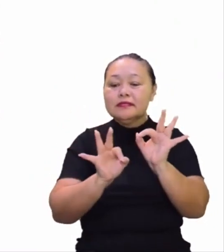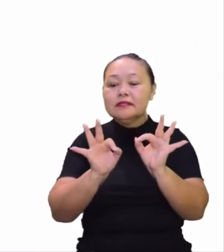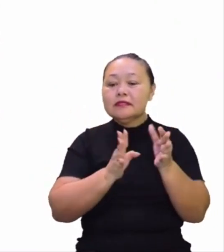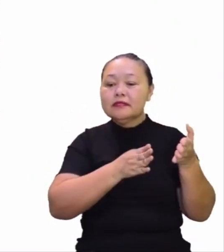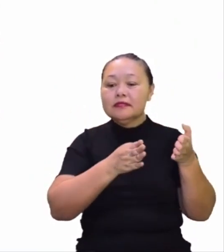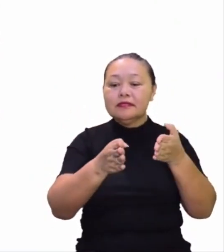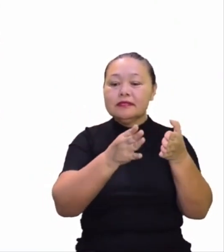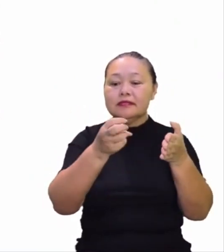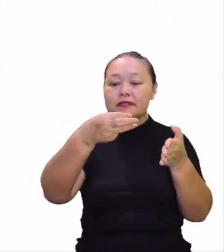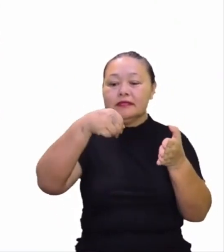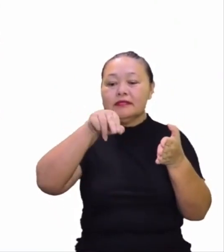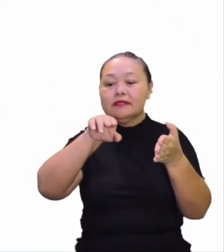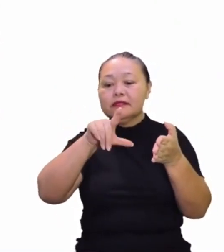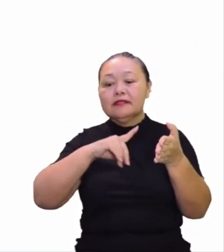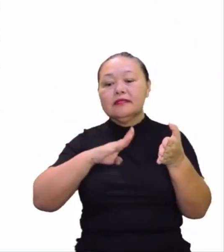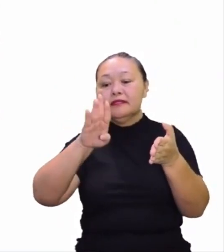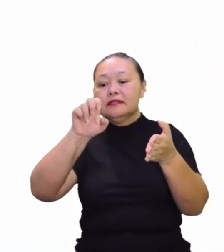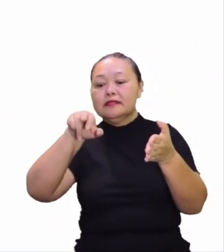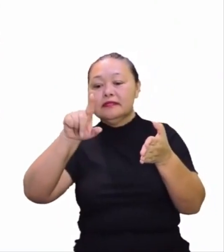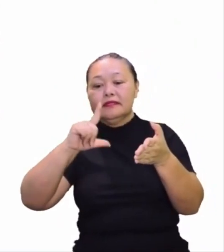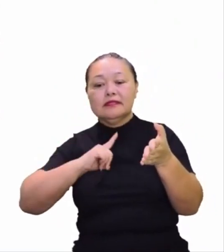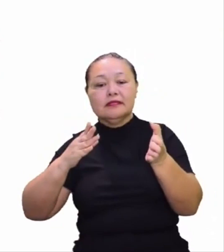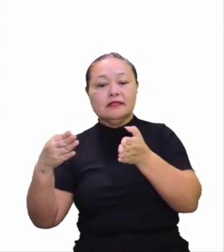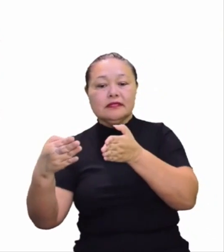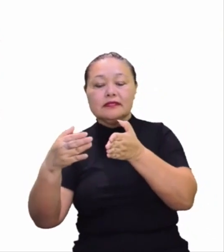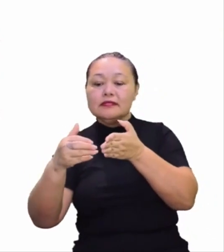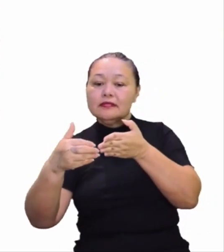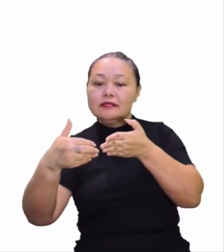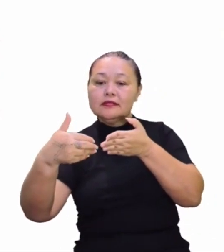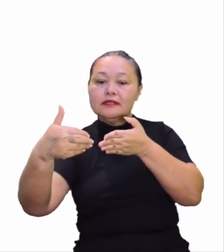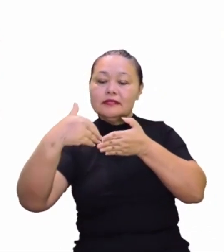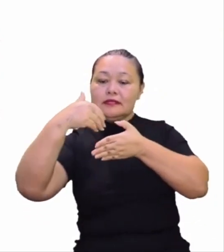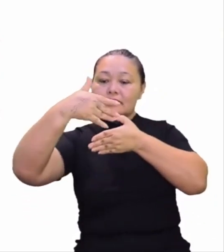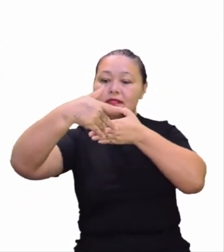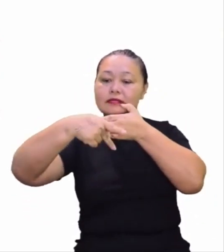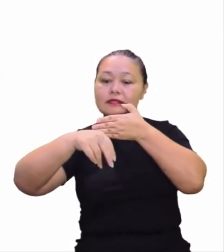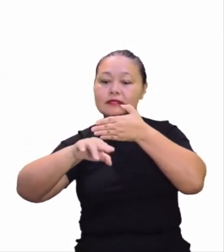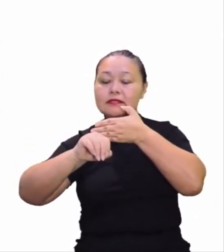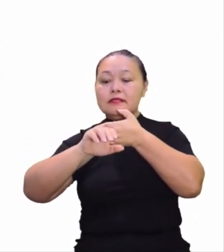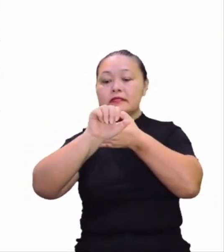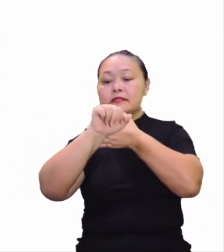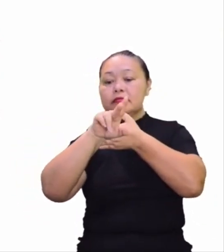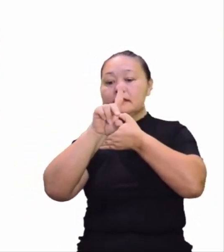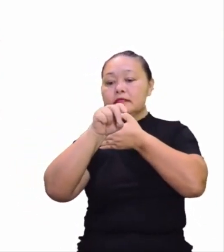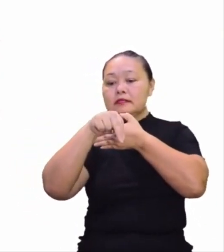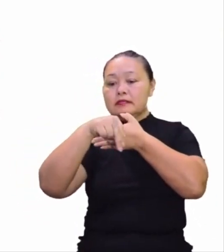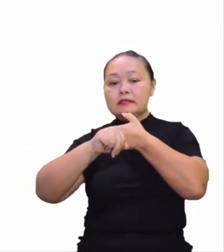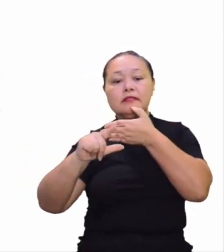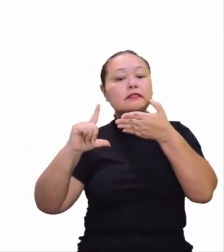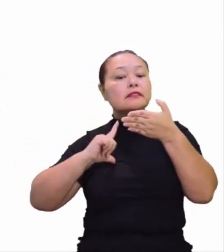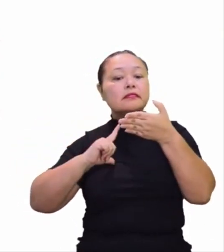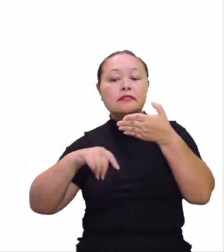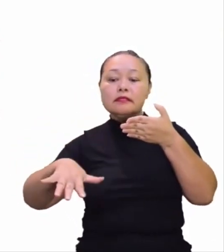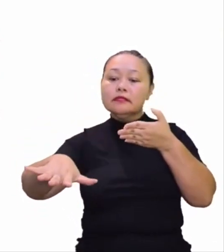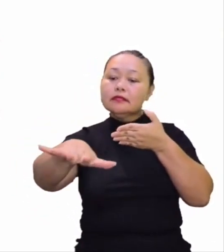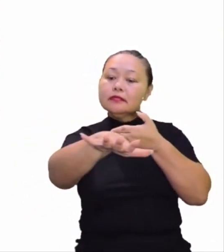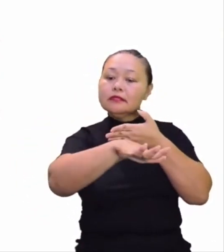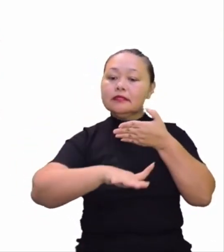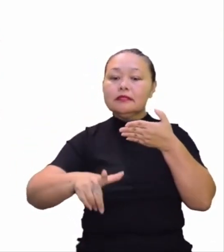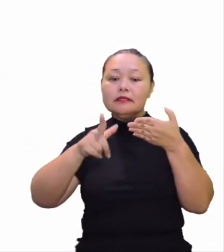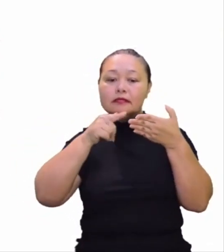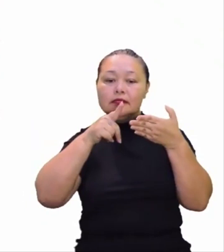da confluência dos rios Mamoré e Beni, com nascente nos altiplanos andinos. Essa bacia